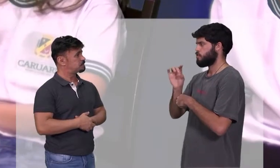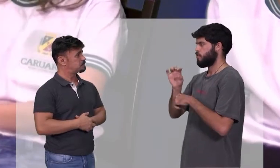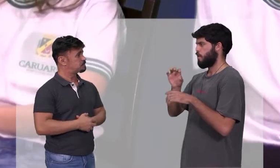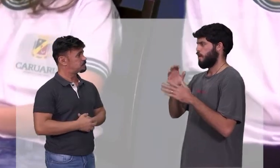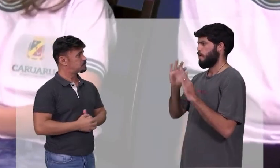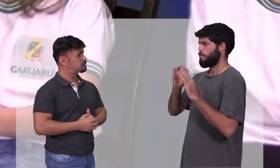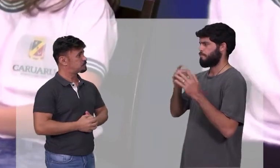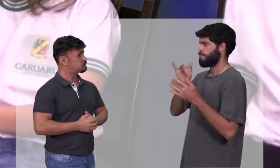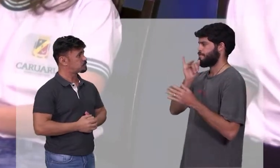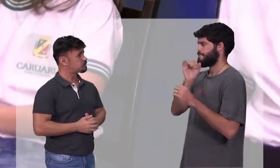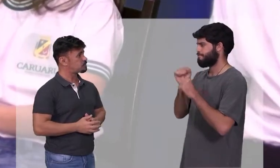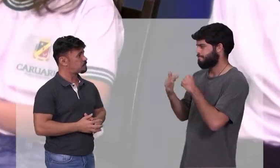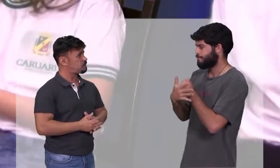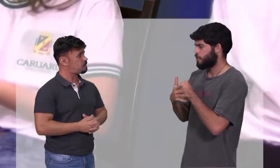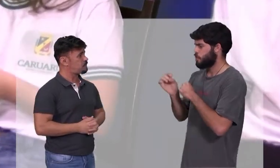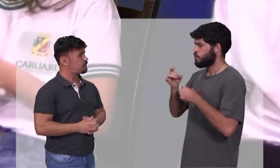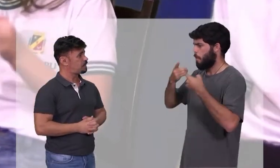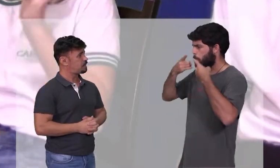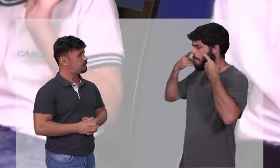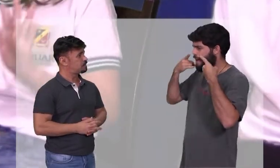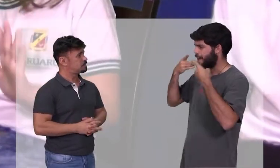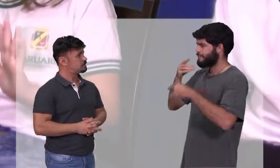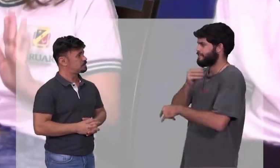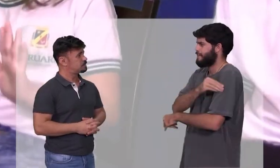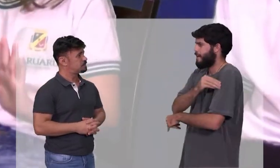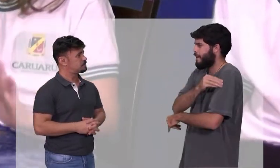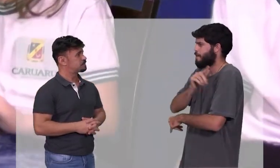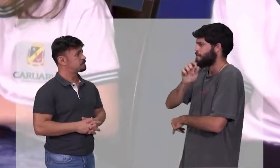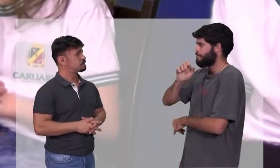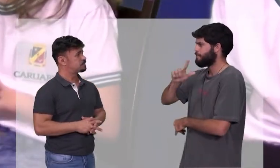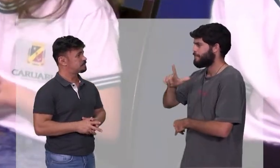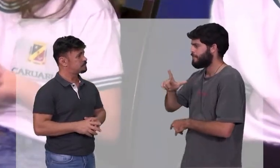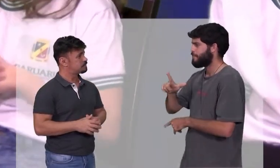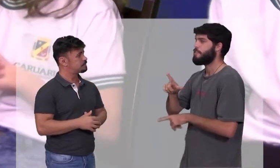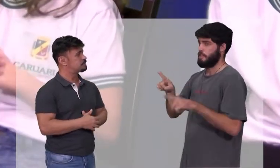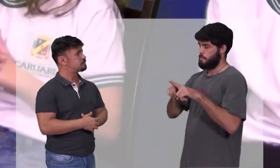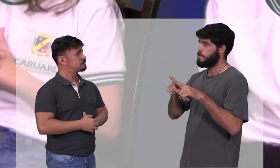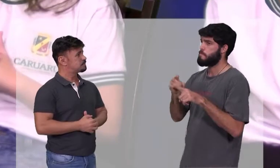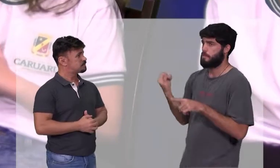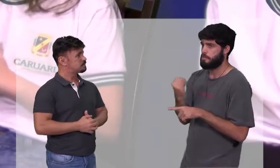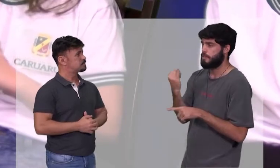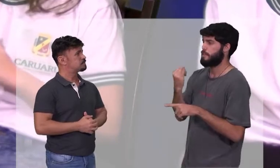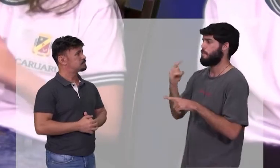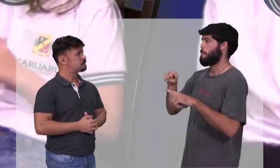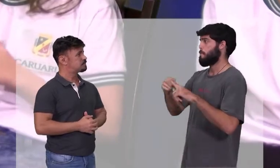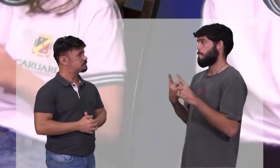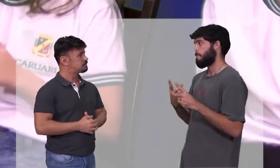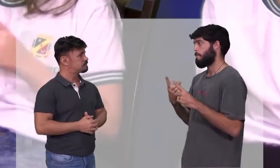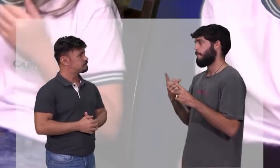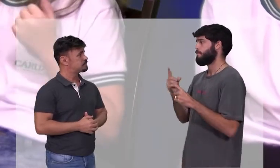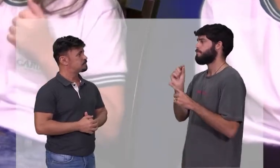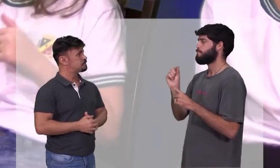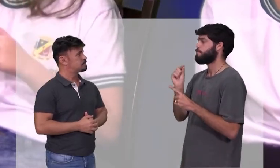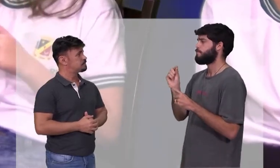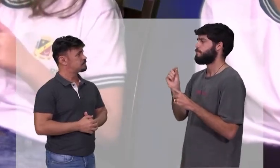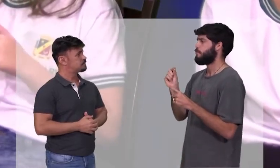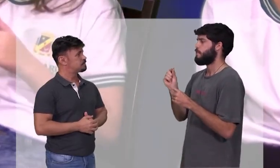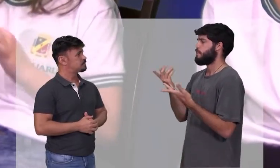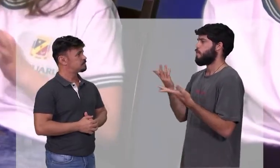não é só usar máscara, usar álcool em gel, mas também é importante, viu, gente? É, mas a gente também cuidar do